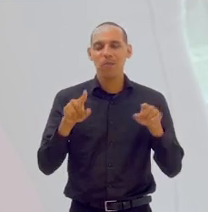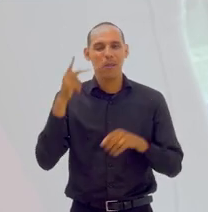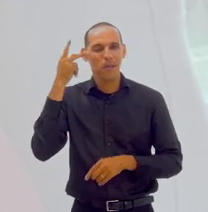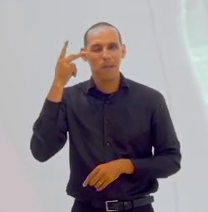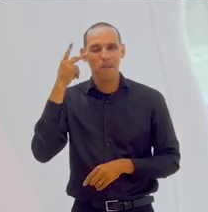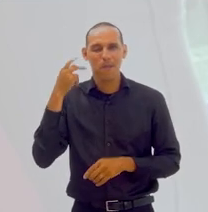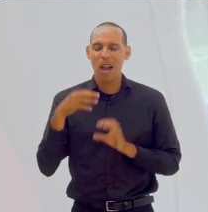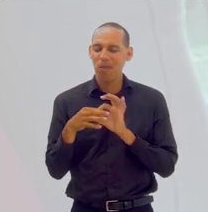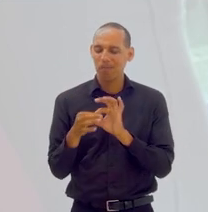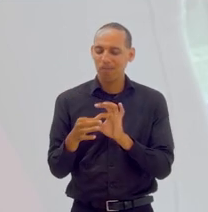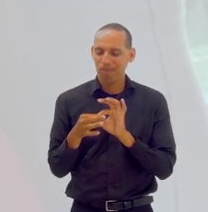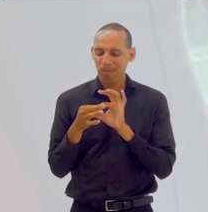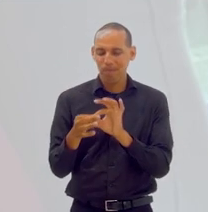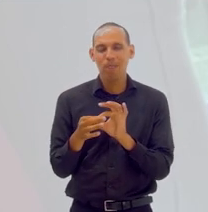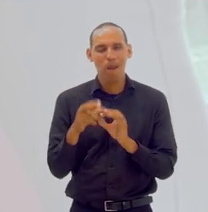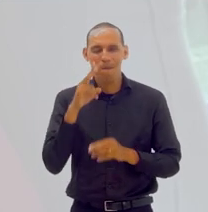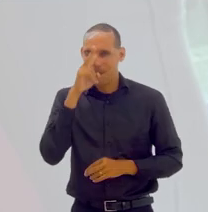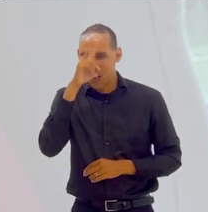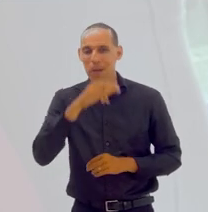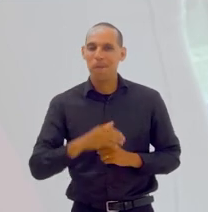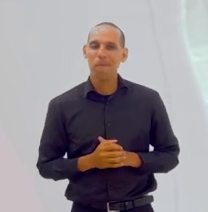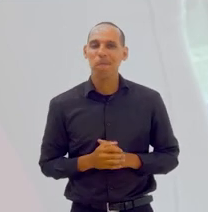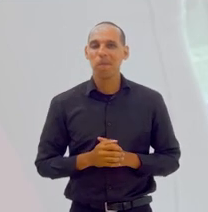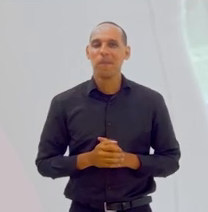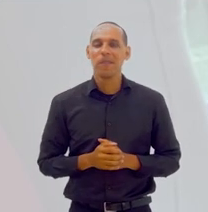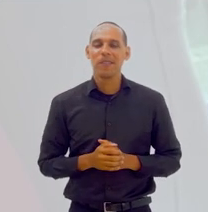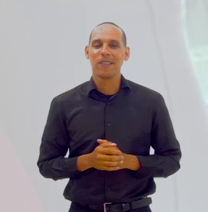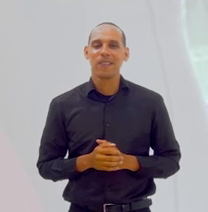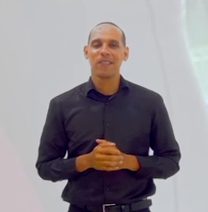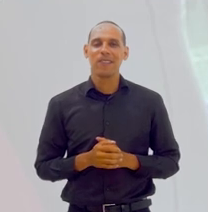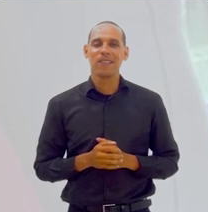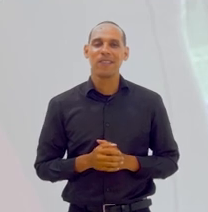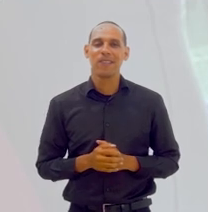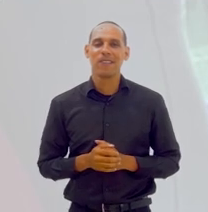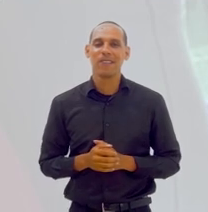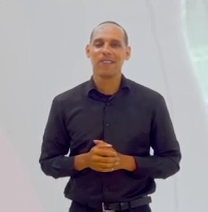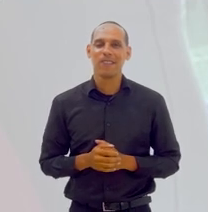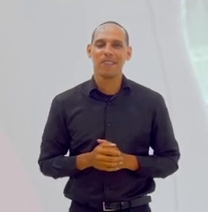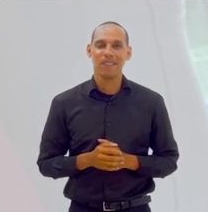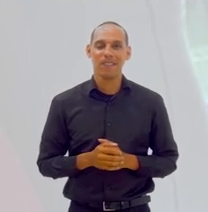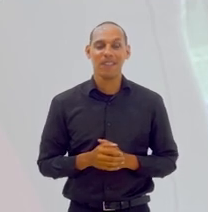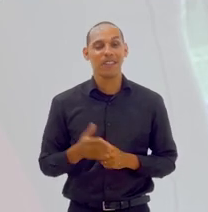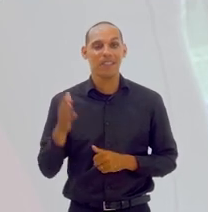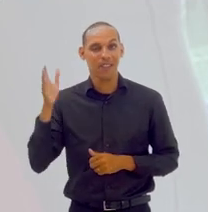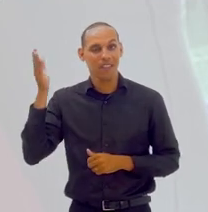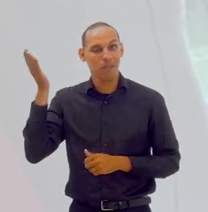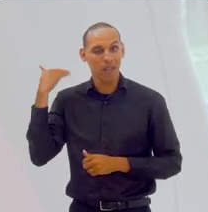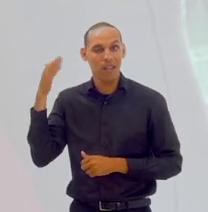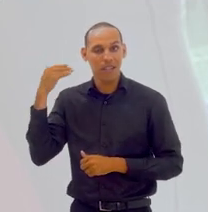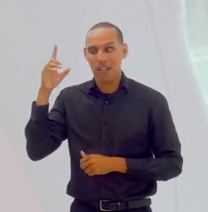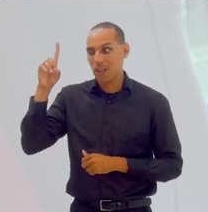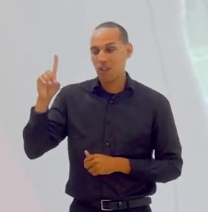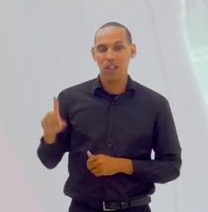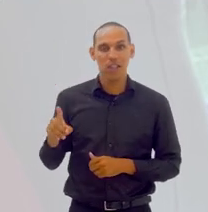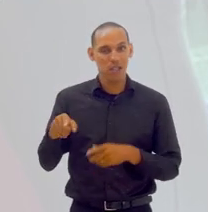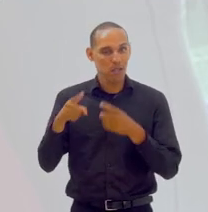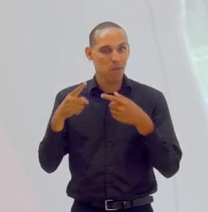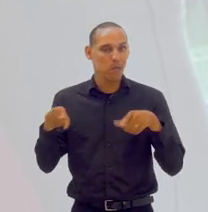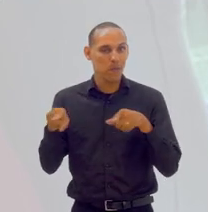uma ligação muito forte, e graças ao diretor musical na época,